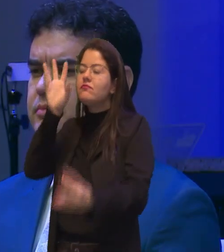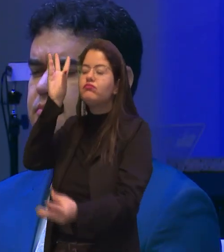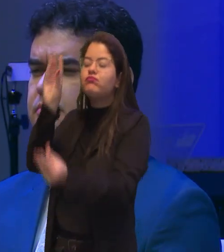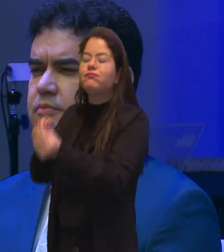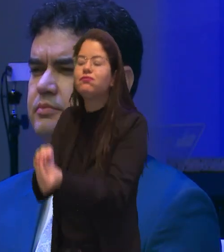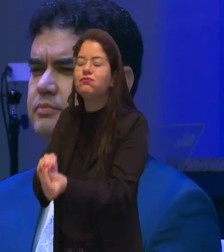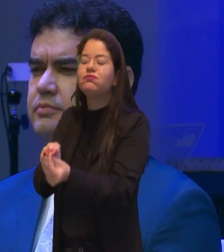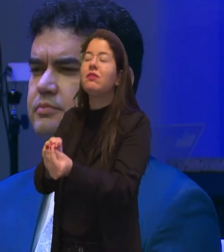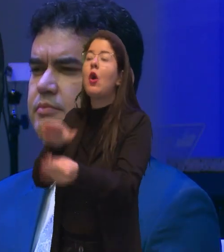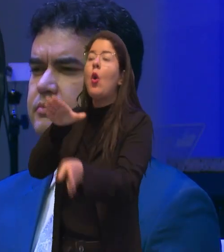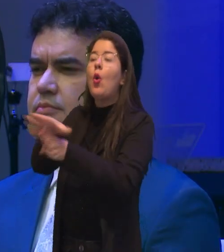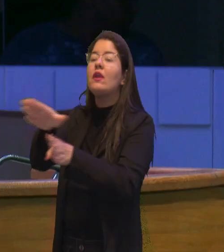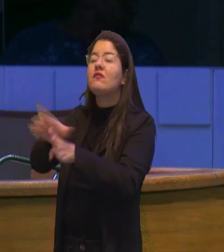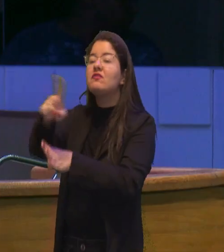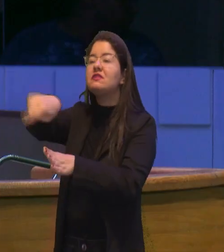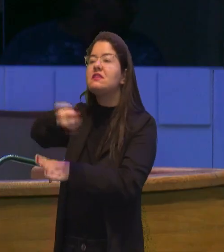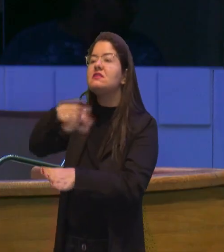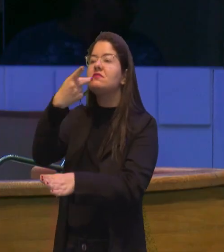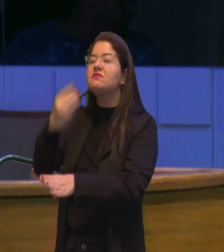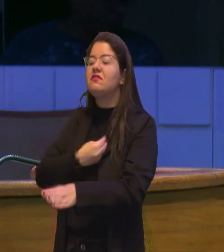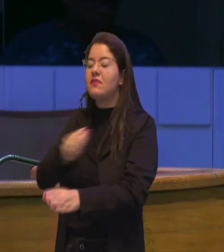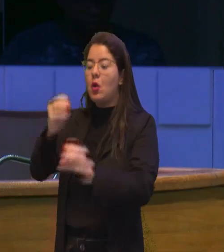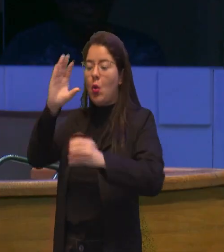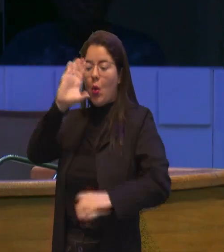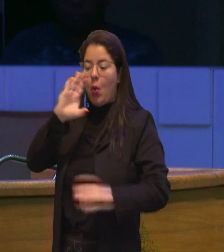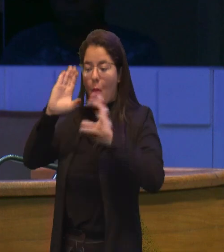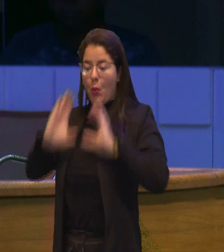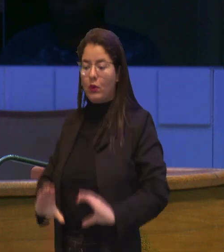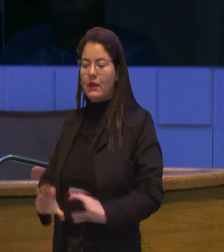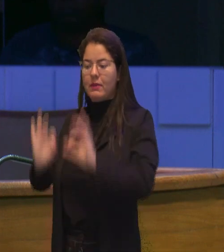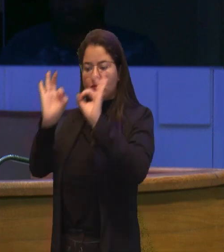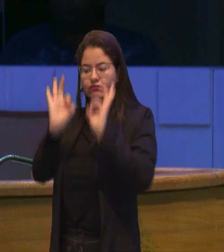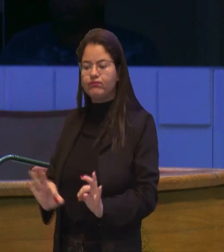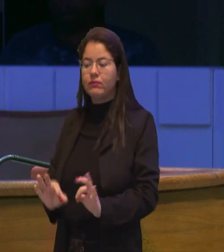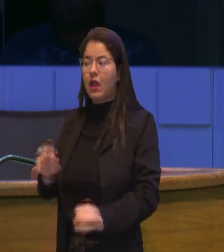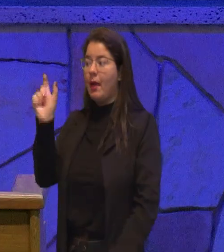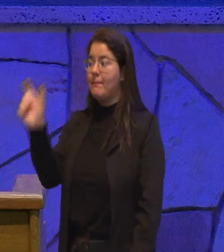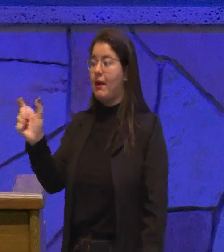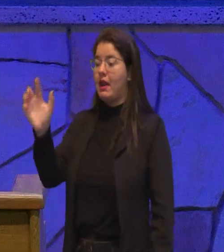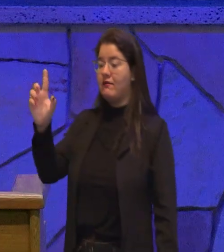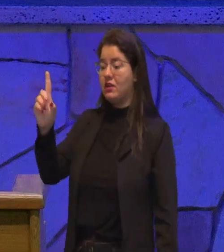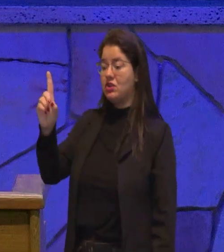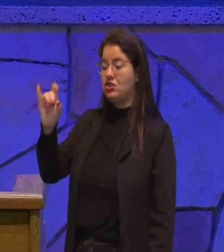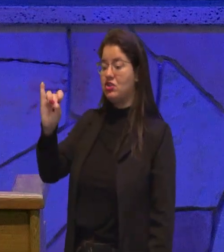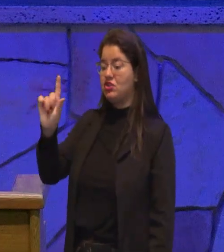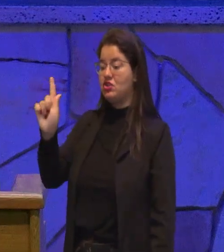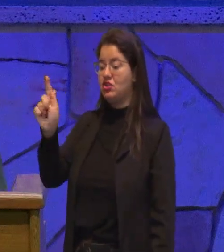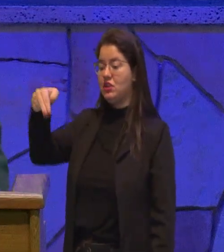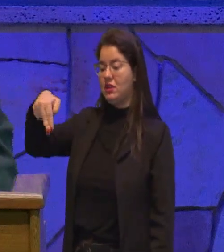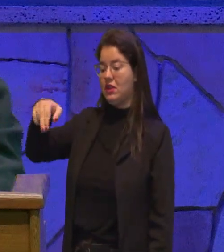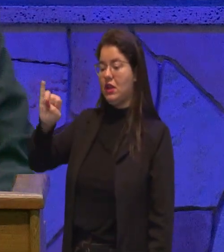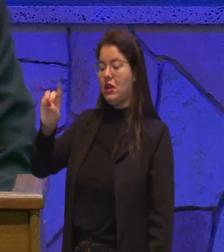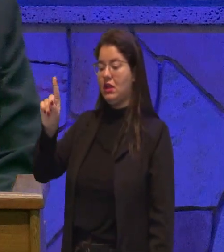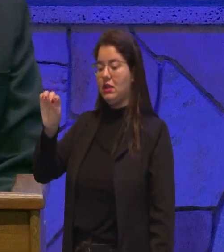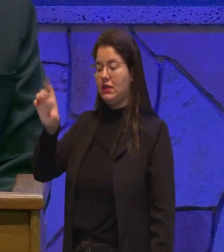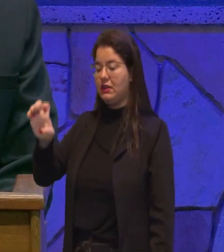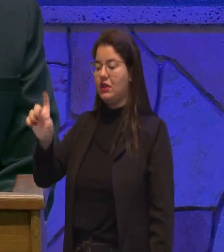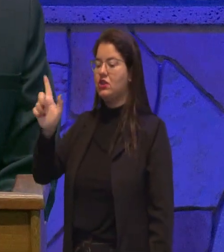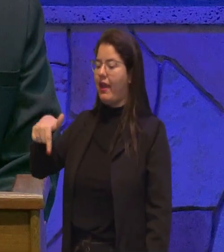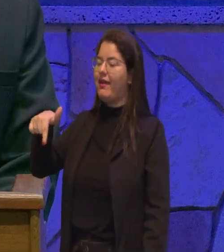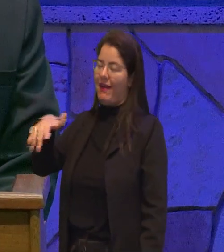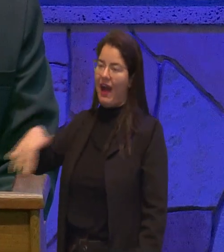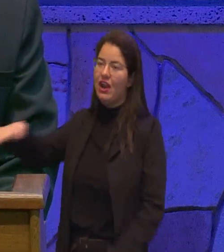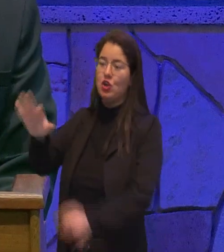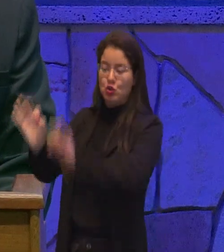viver dignamente. E esta palavra dignidade é uma palavra muito presente em nosso contexto